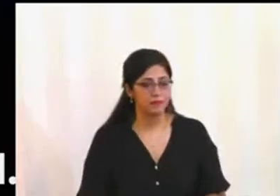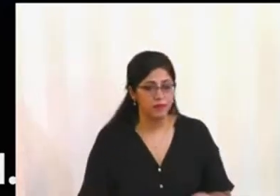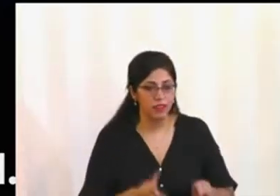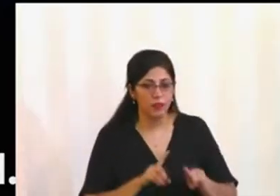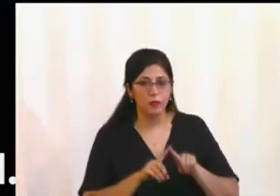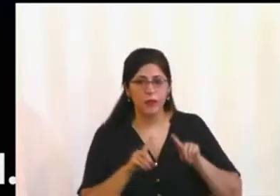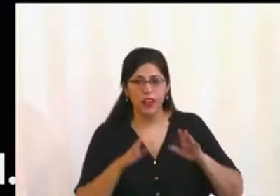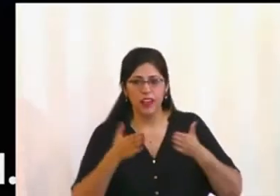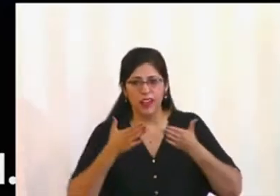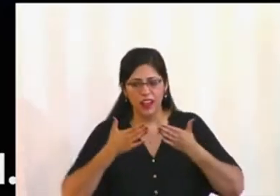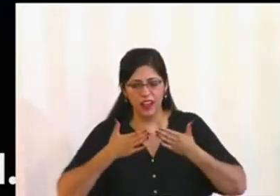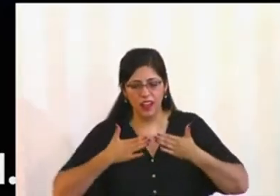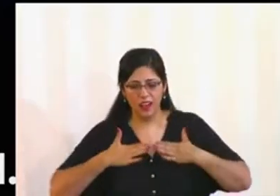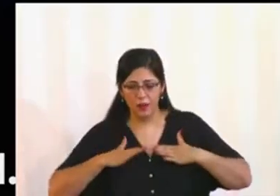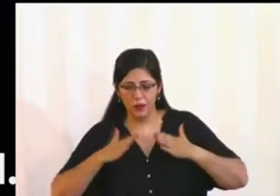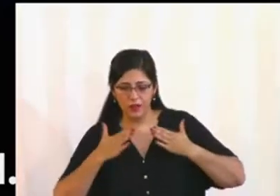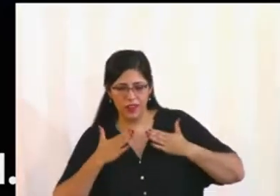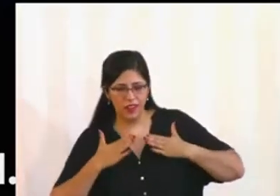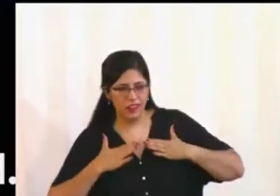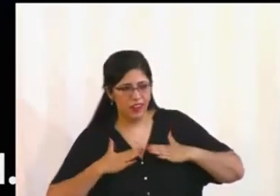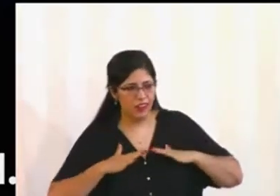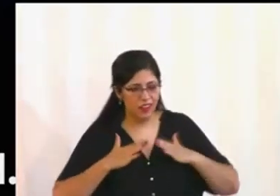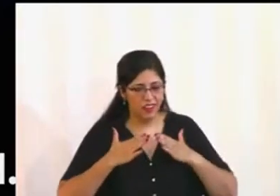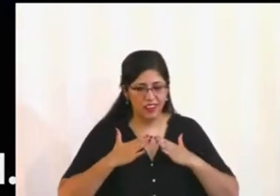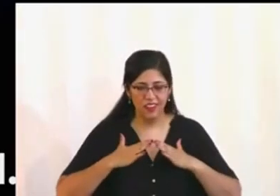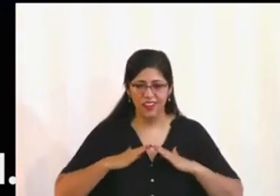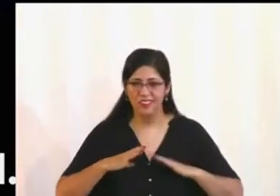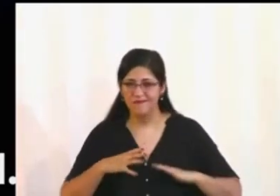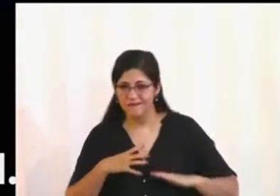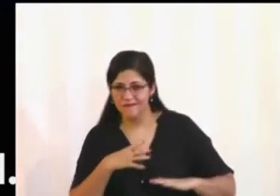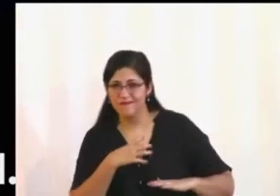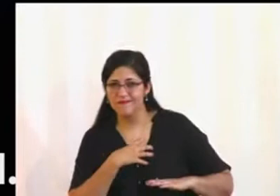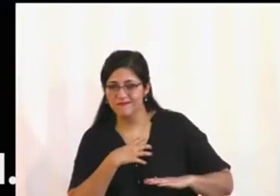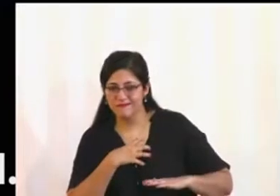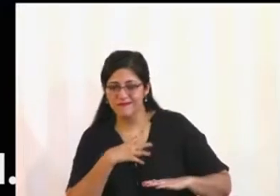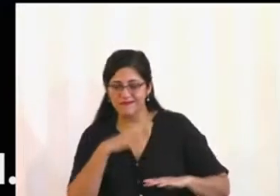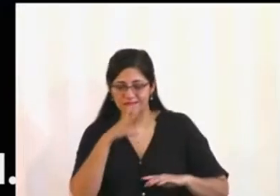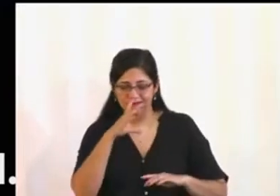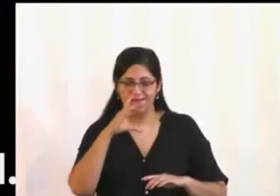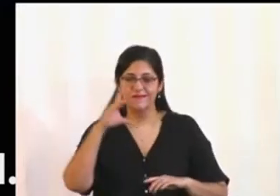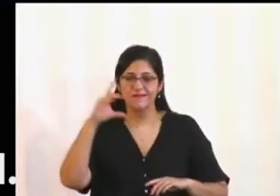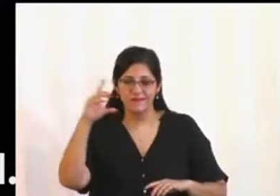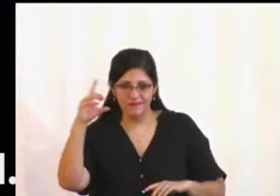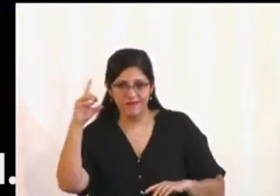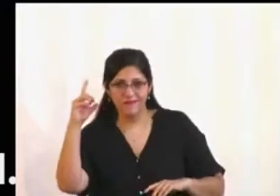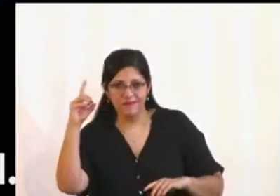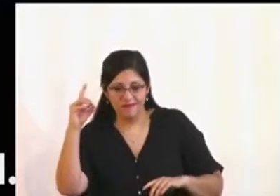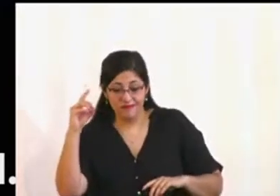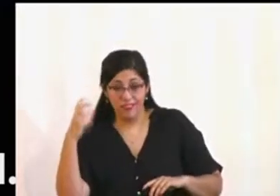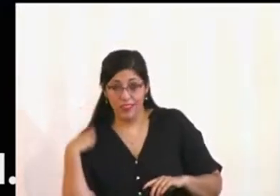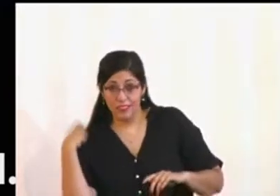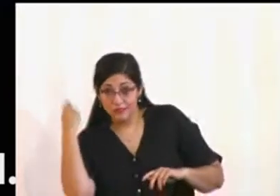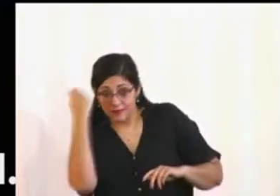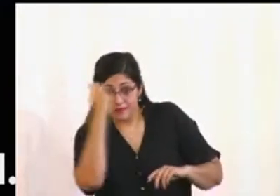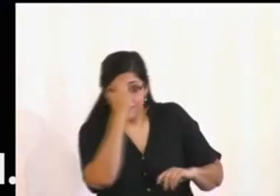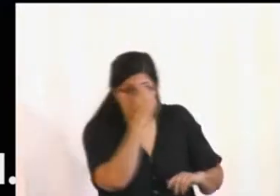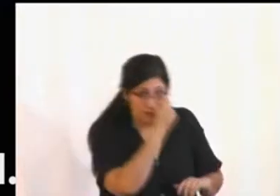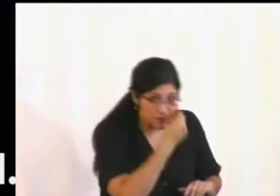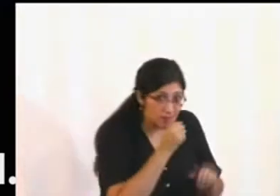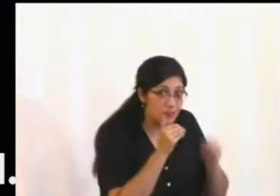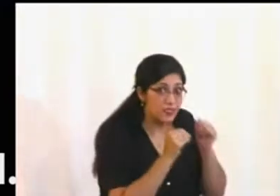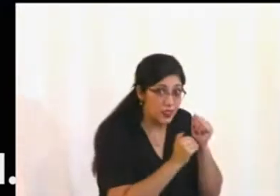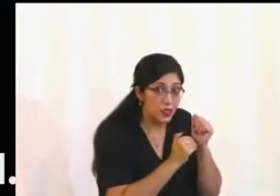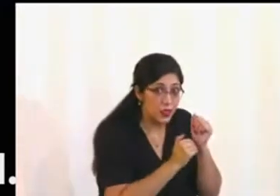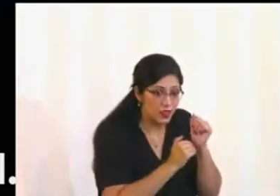um cício tranquilo e suave. Ouvindo, Elias envolveu o rosto no seu manto e saindo pôs-se à entrada